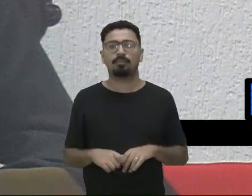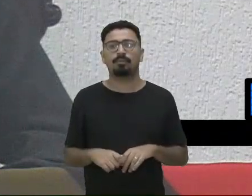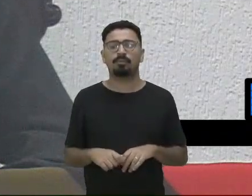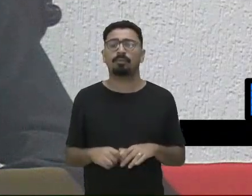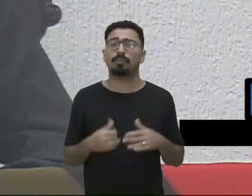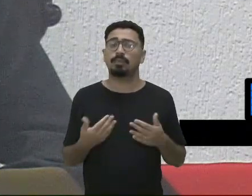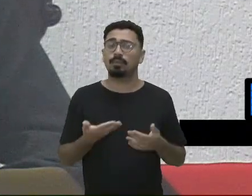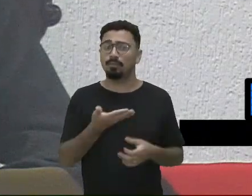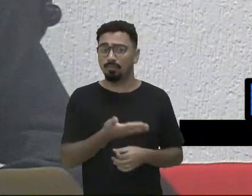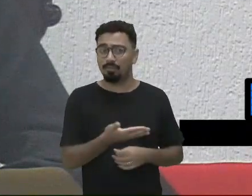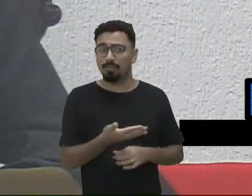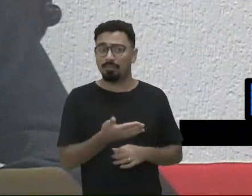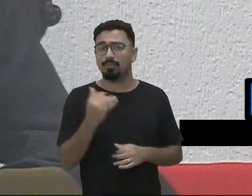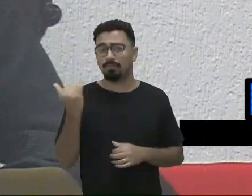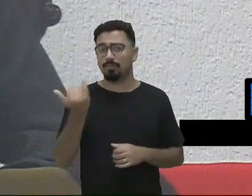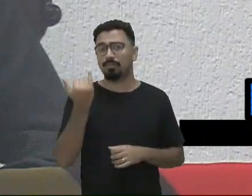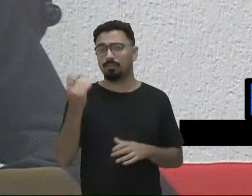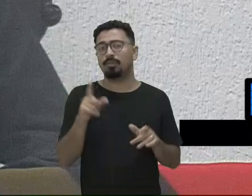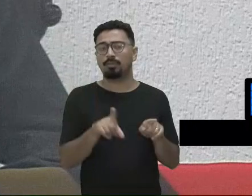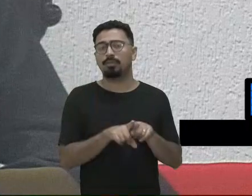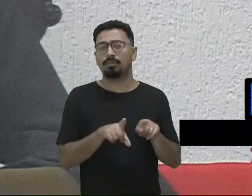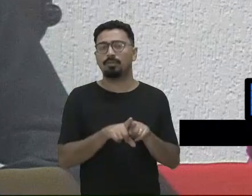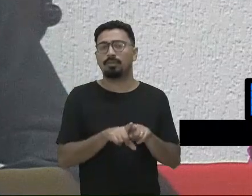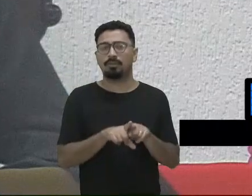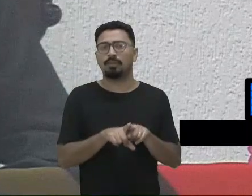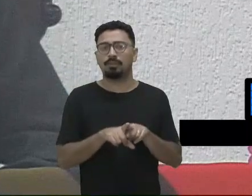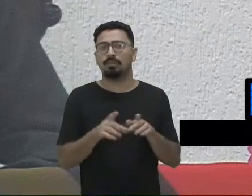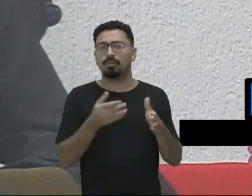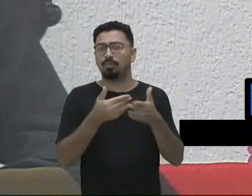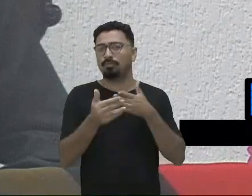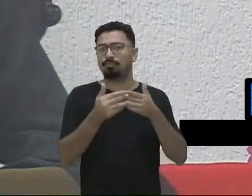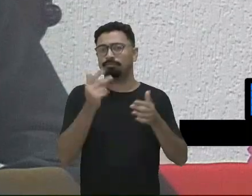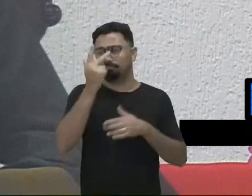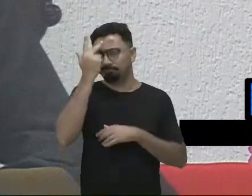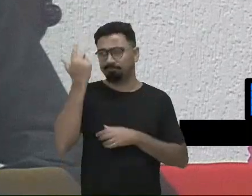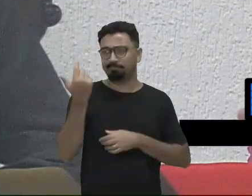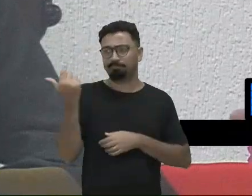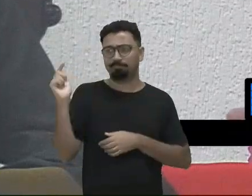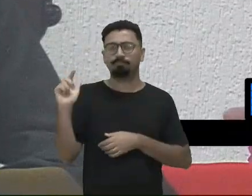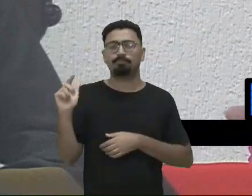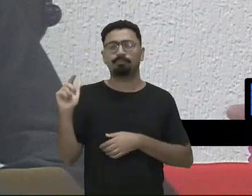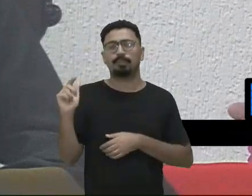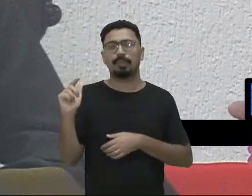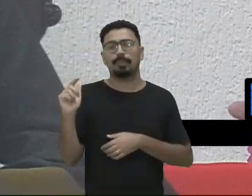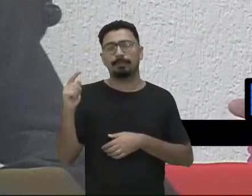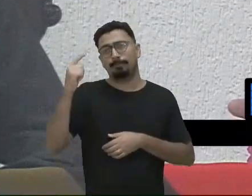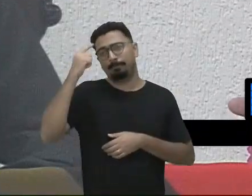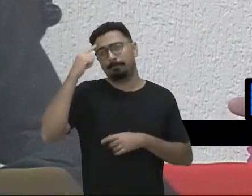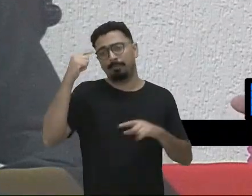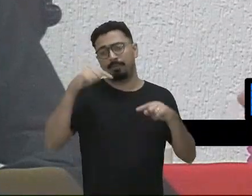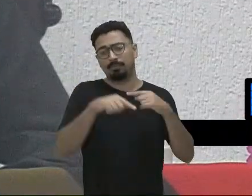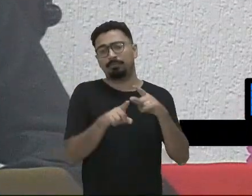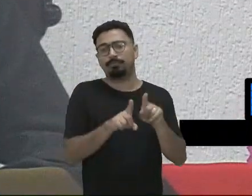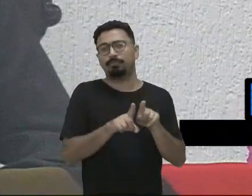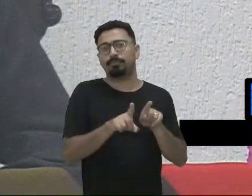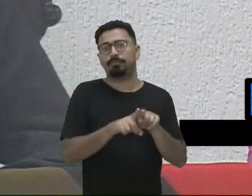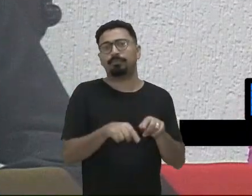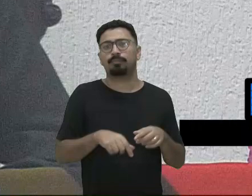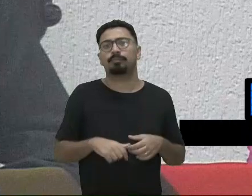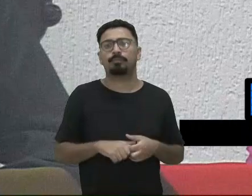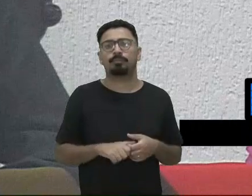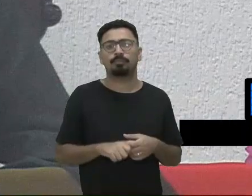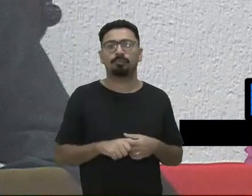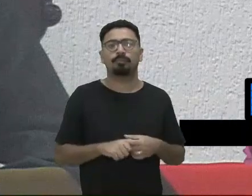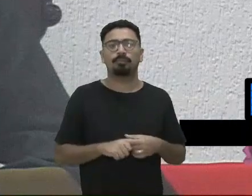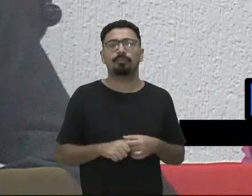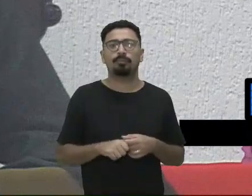acho que também é importante ficar, né, para qualquer outra pessoa que pense diferente nesse sentido, né? Que acha